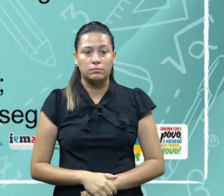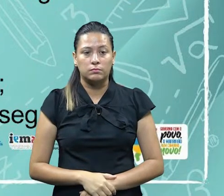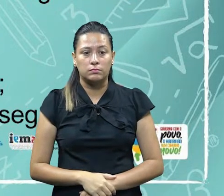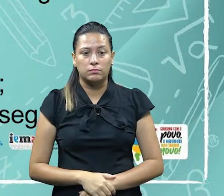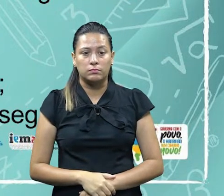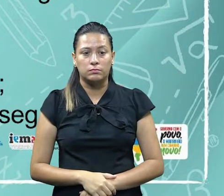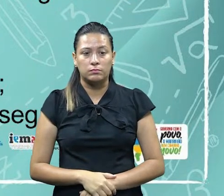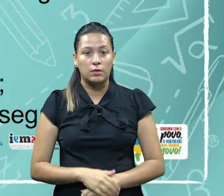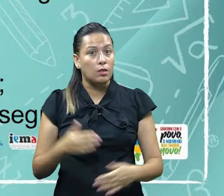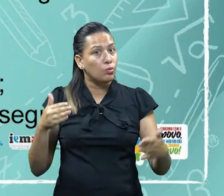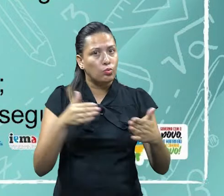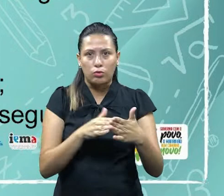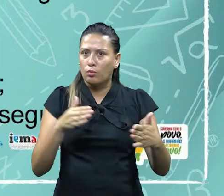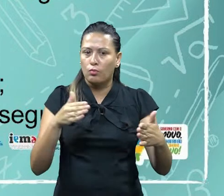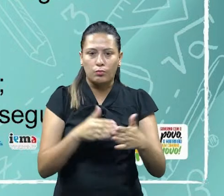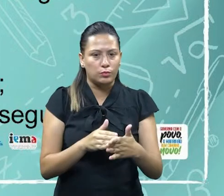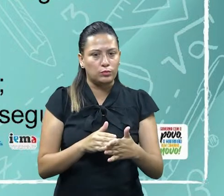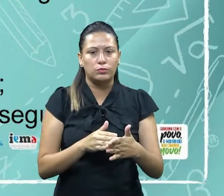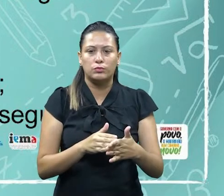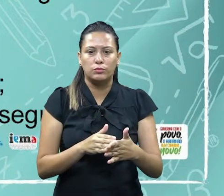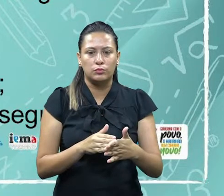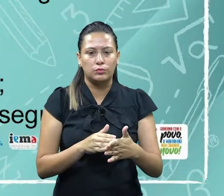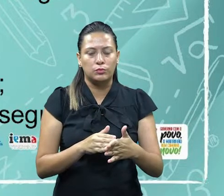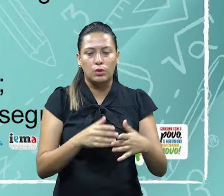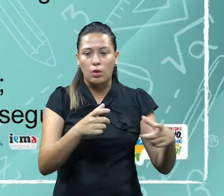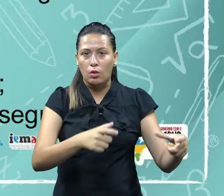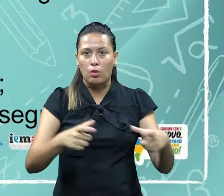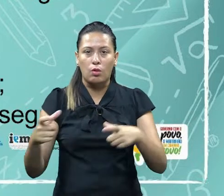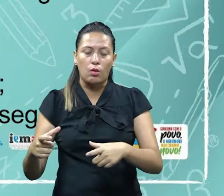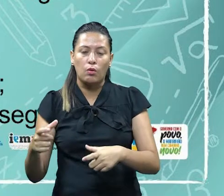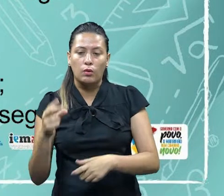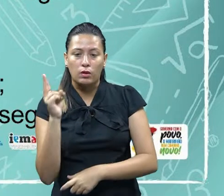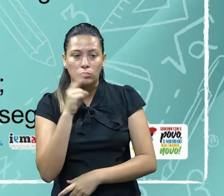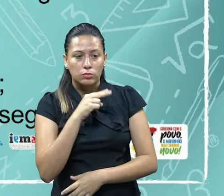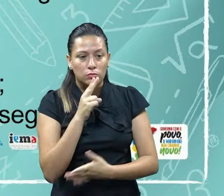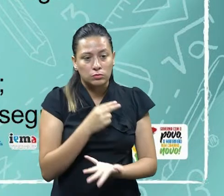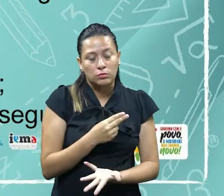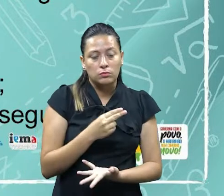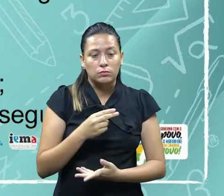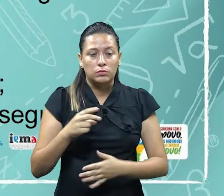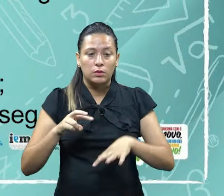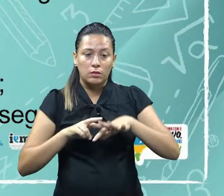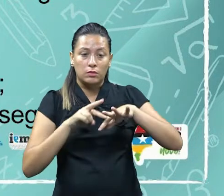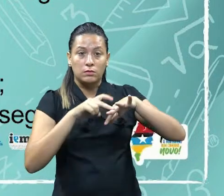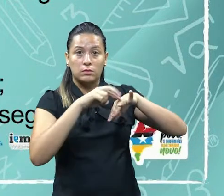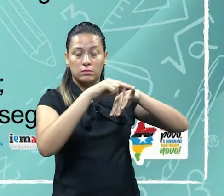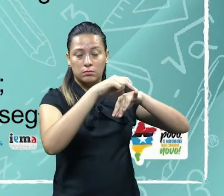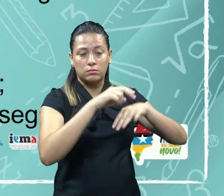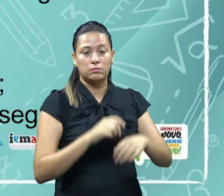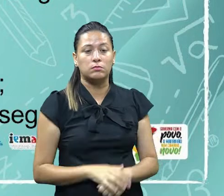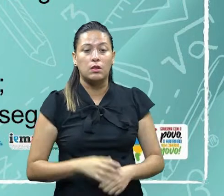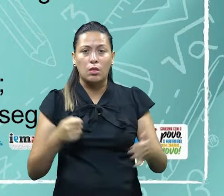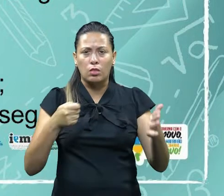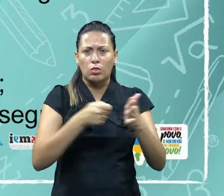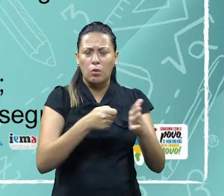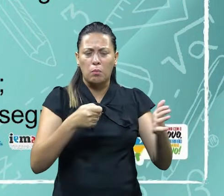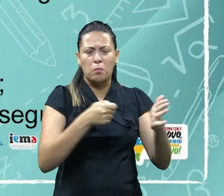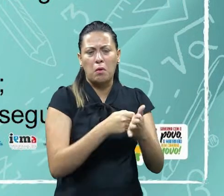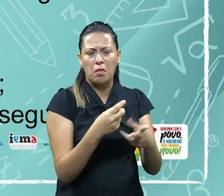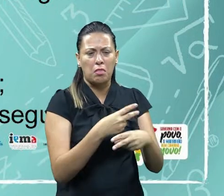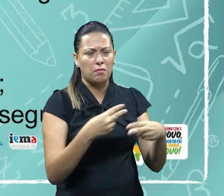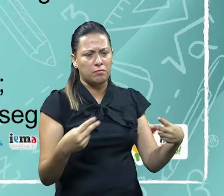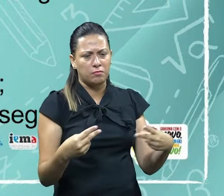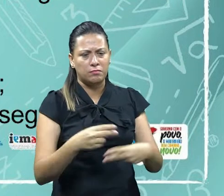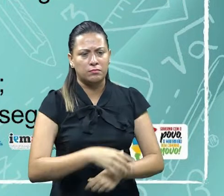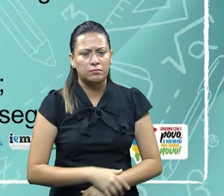a corrente de passagem de emergência e escadas, não sobrecarregar tomadas, substituir